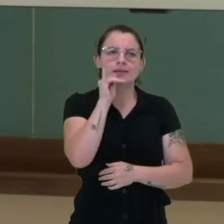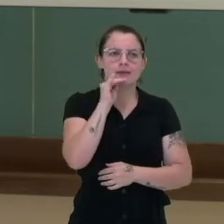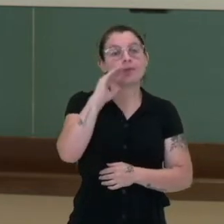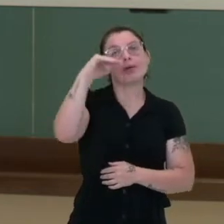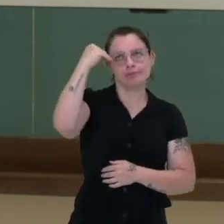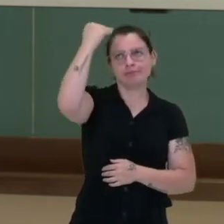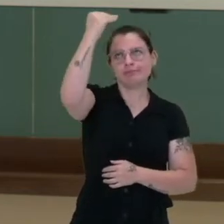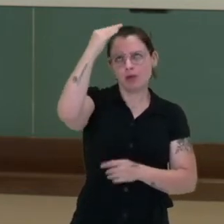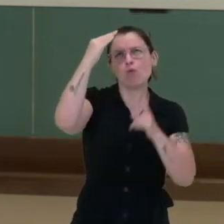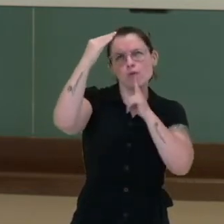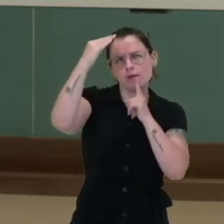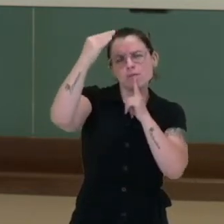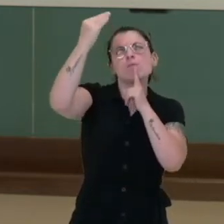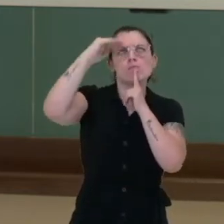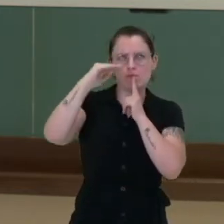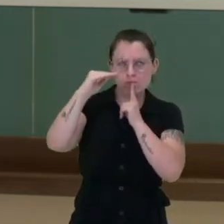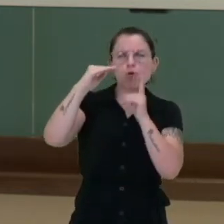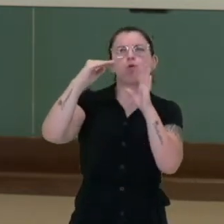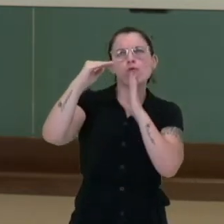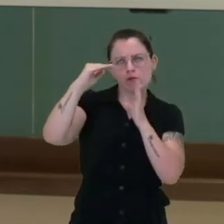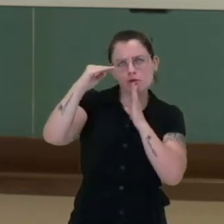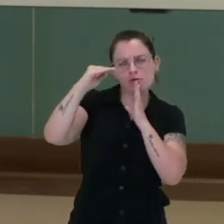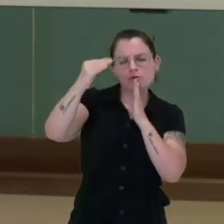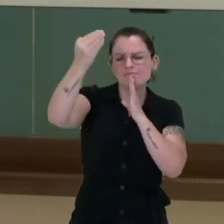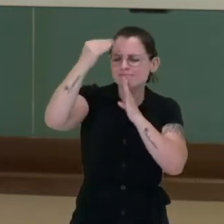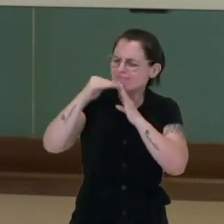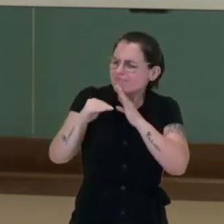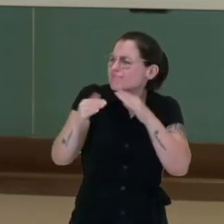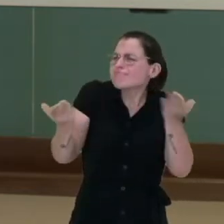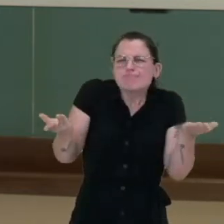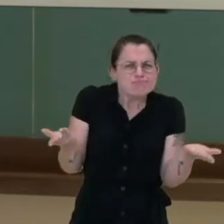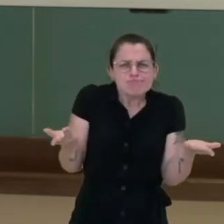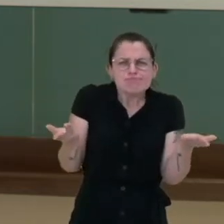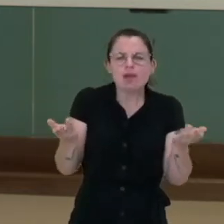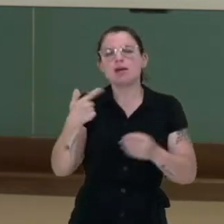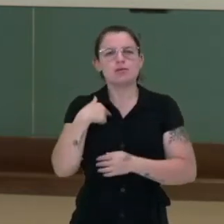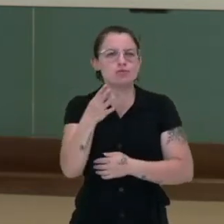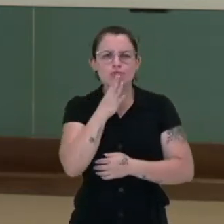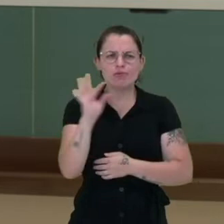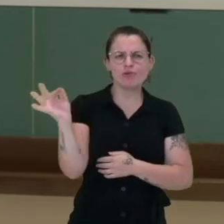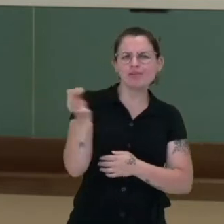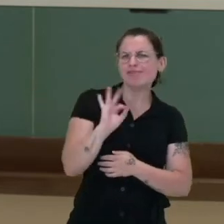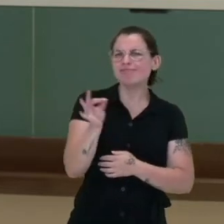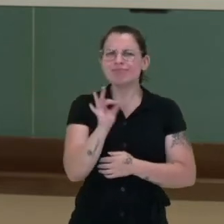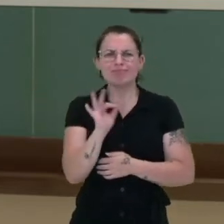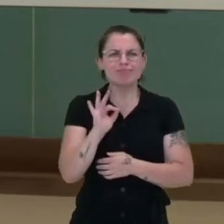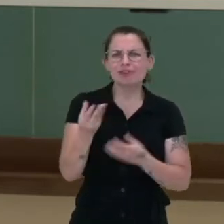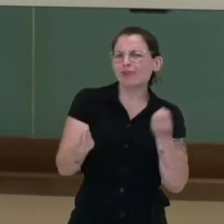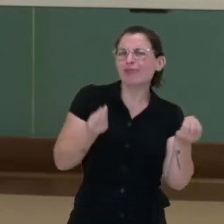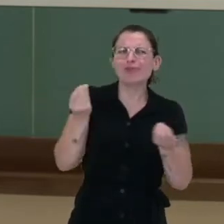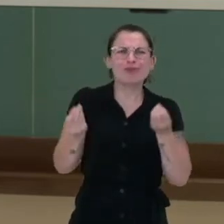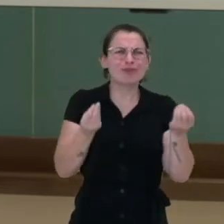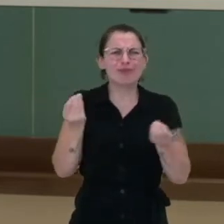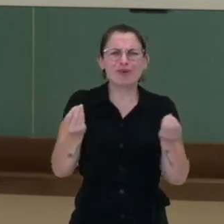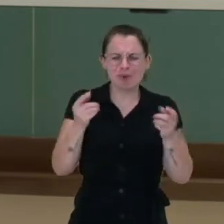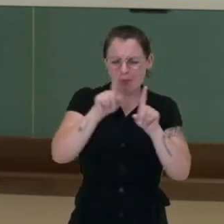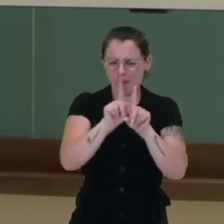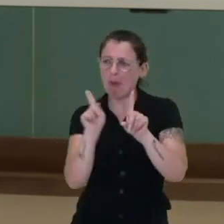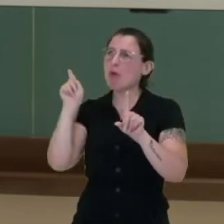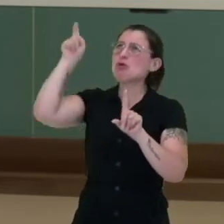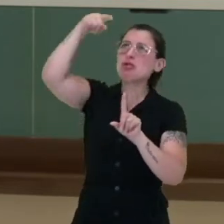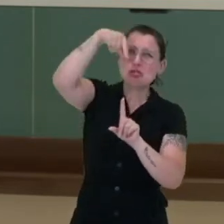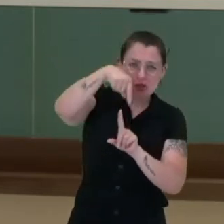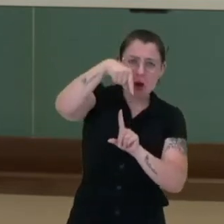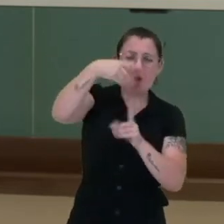conheço. Do líquido para o gasoso e do gasoso para o líquido eu conheço. Mas ele saltou.